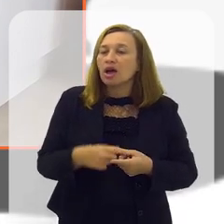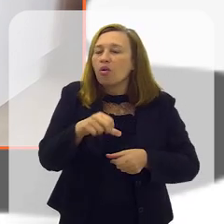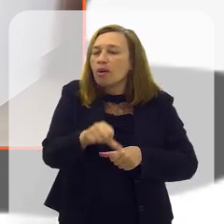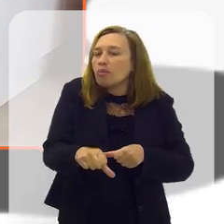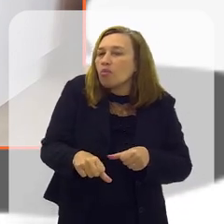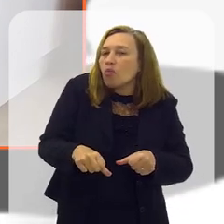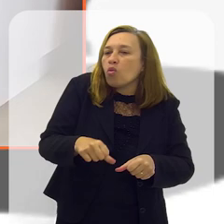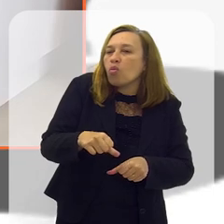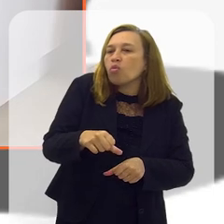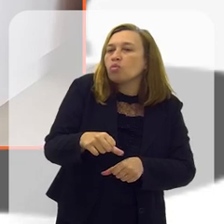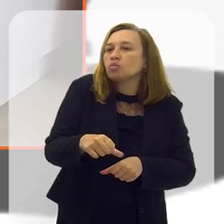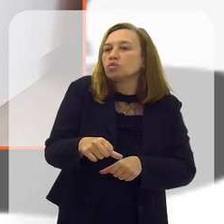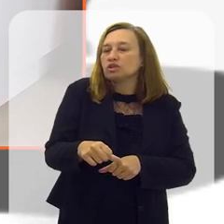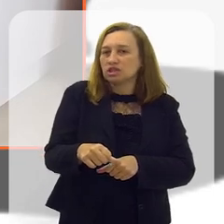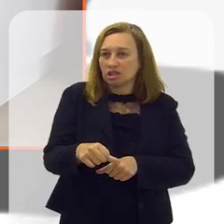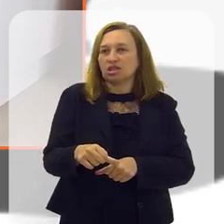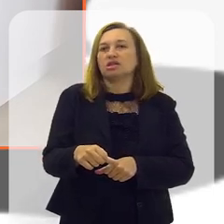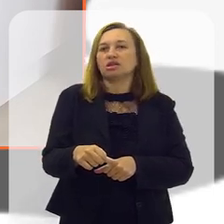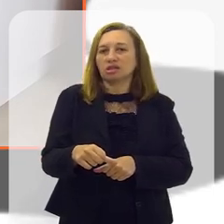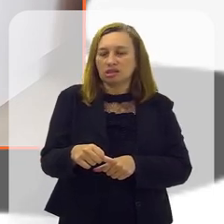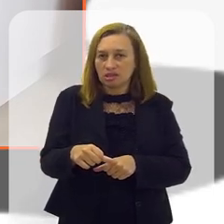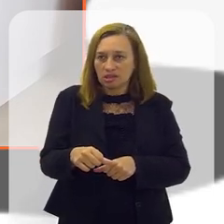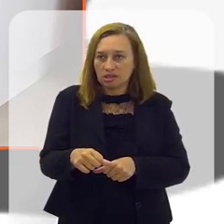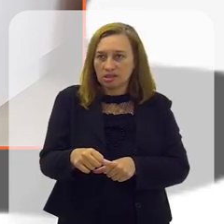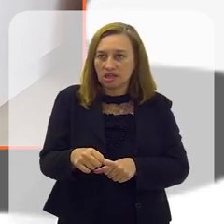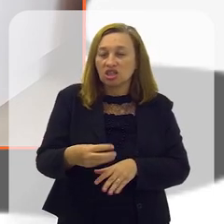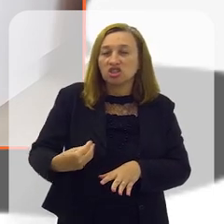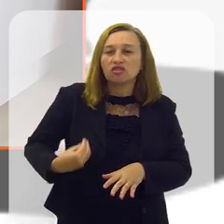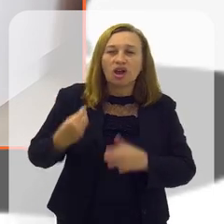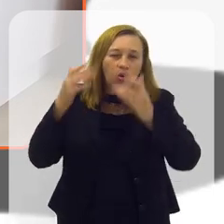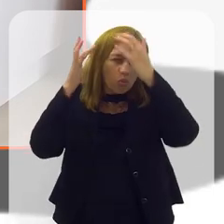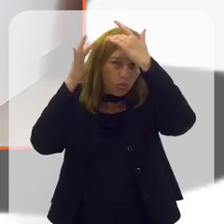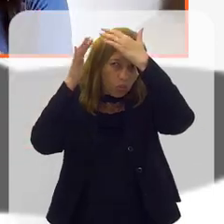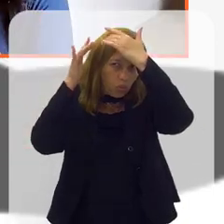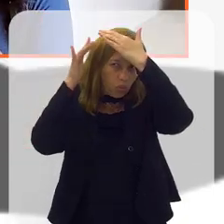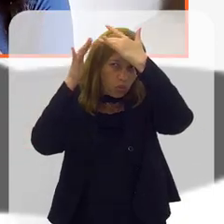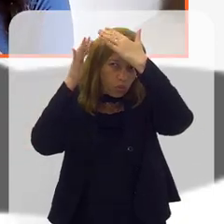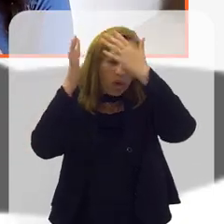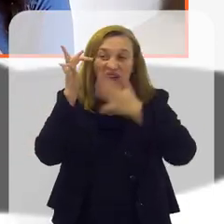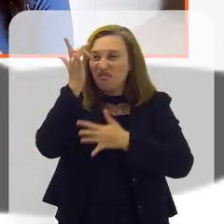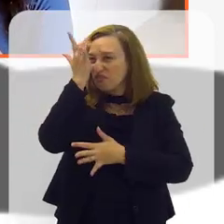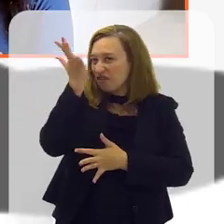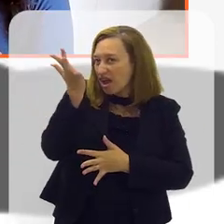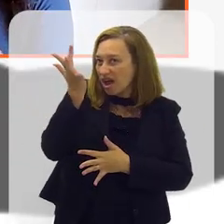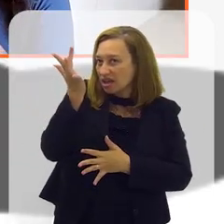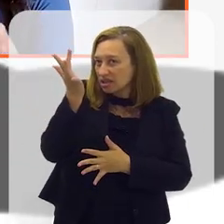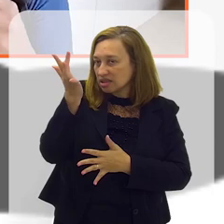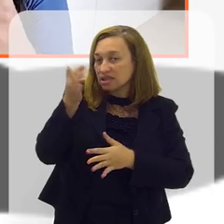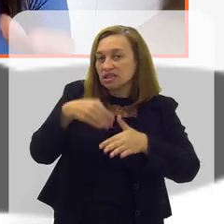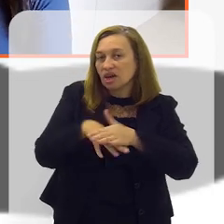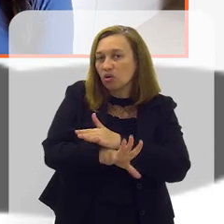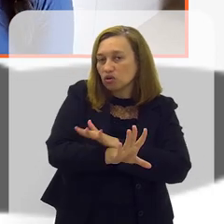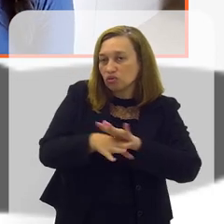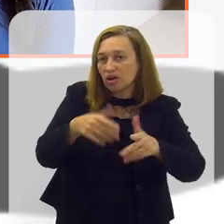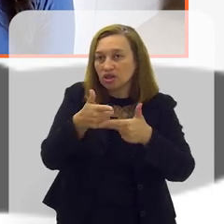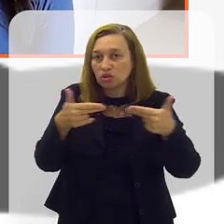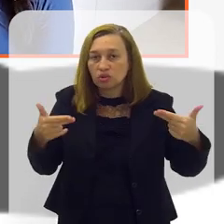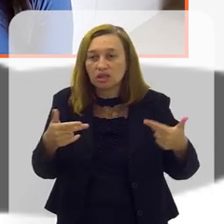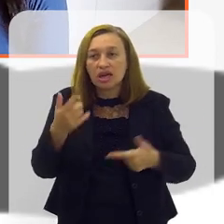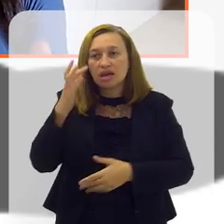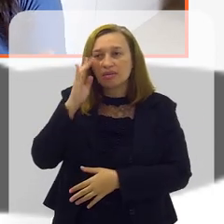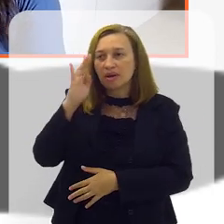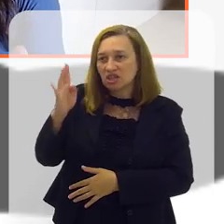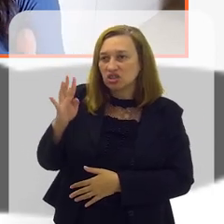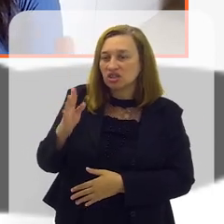uma mudança de condicionamento, né? O cérebro da gente, ele é muito fácil de se acostumar às